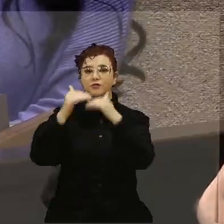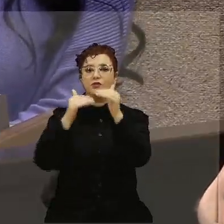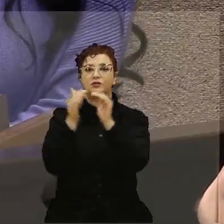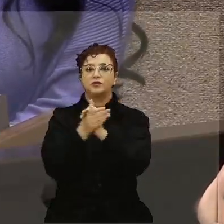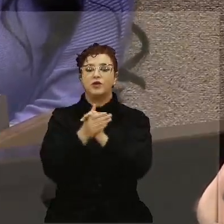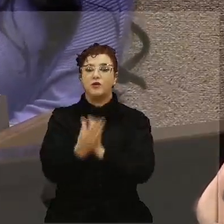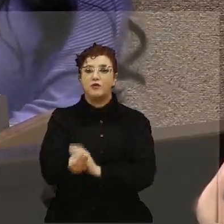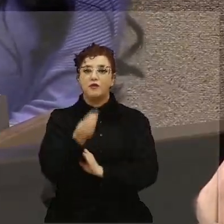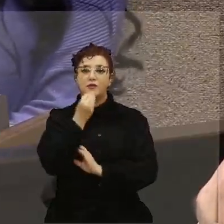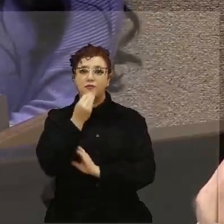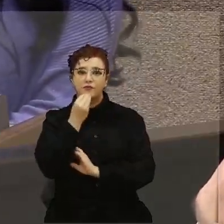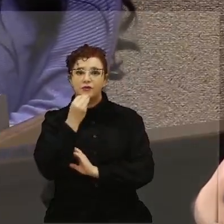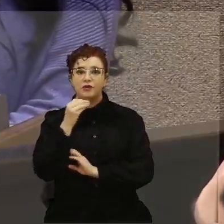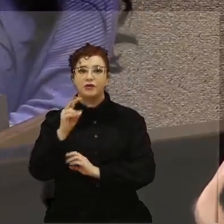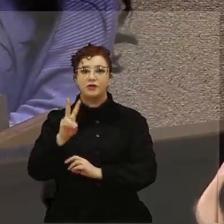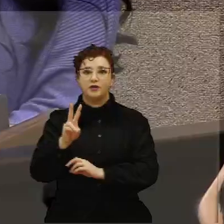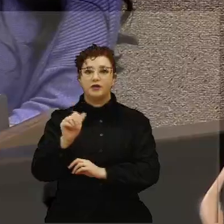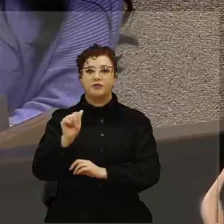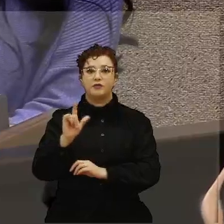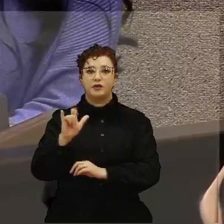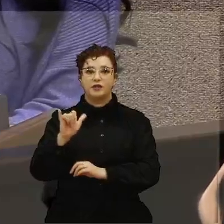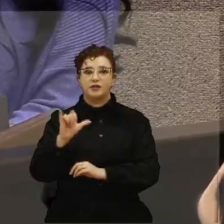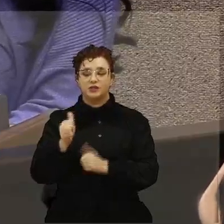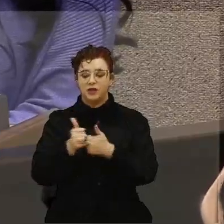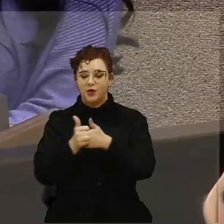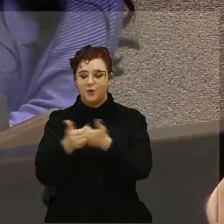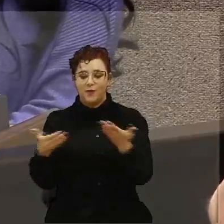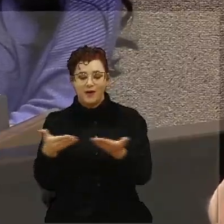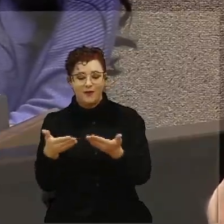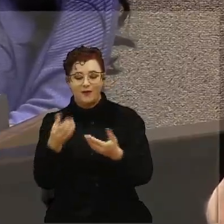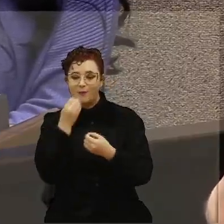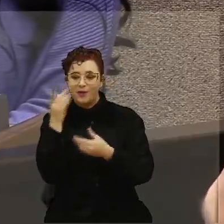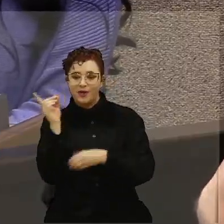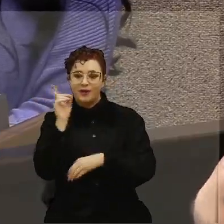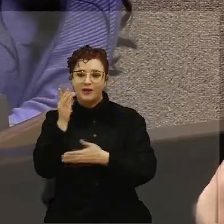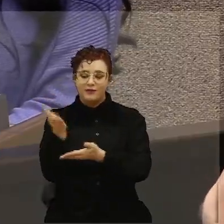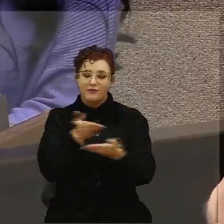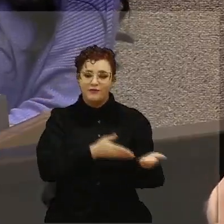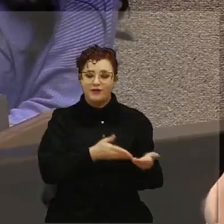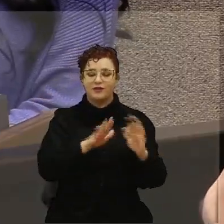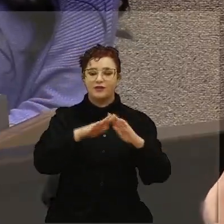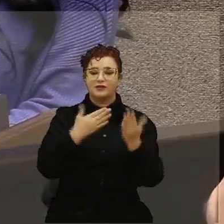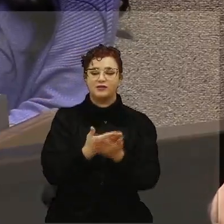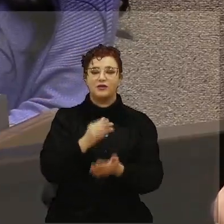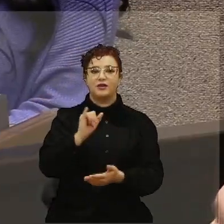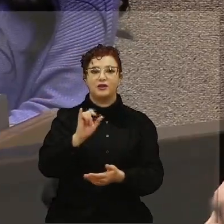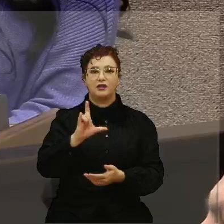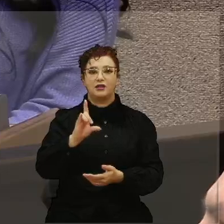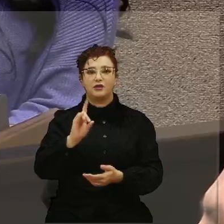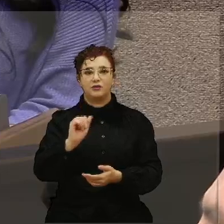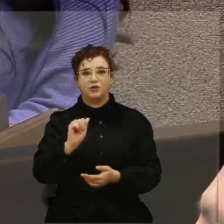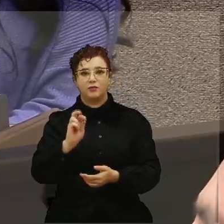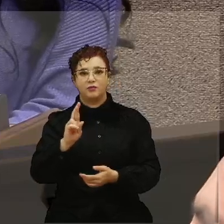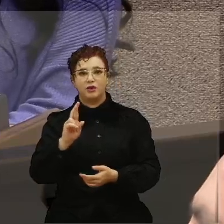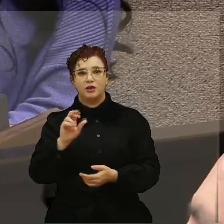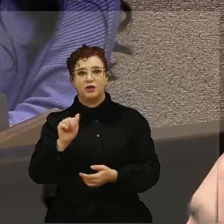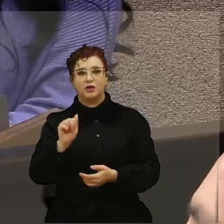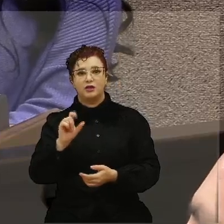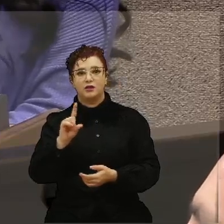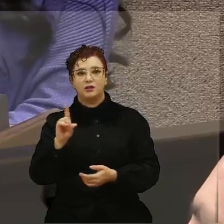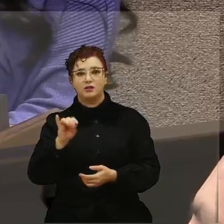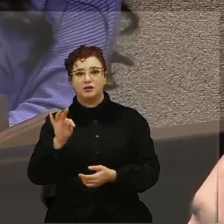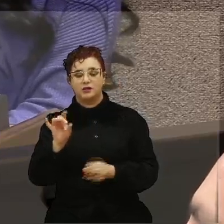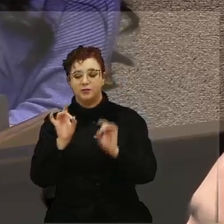E, claro, a Valentina, que vai me acompanhar hoje, seja muito bem-vinda, lá da Escola Hilda Barazete, em especial a ti que